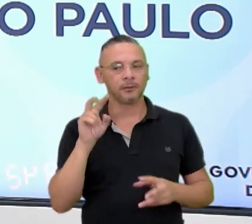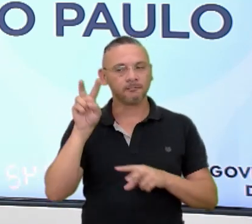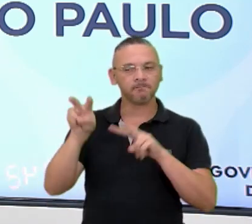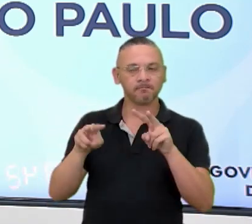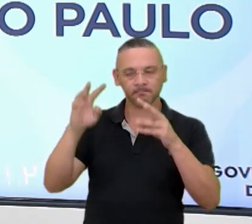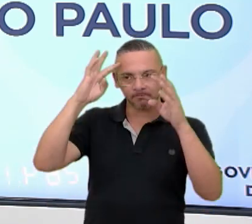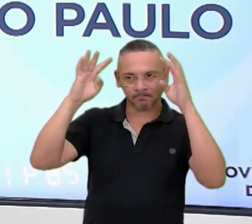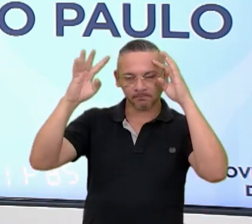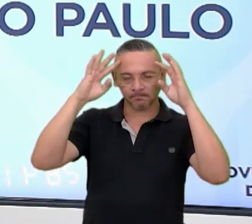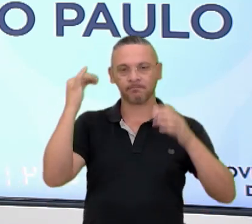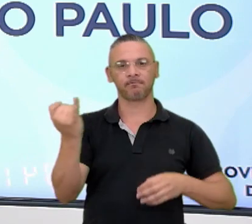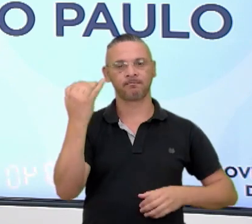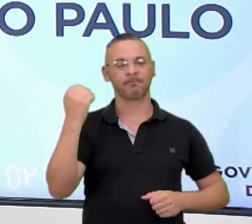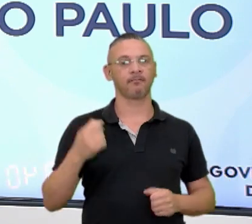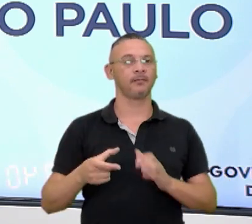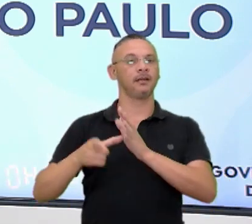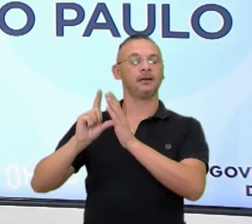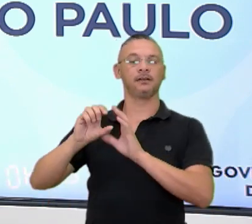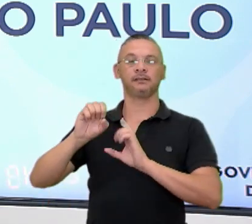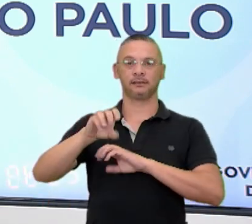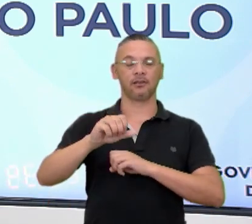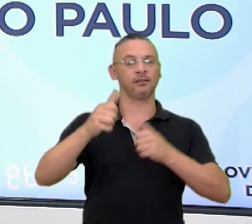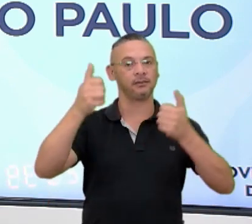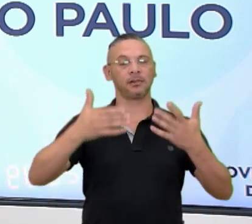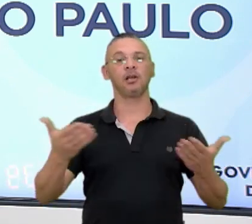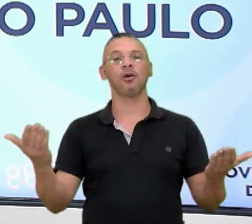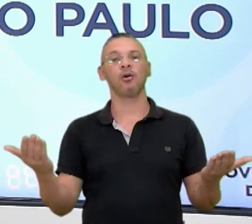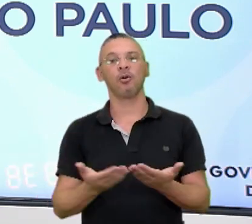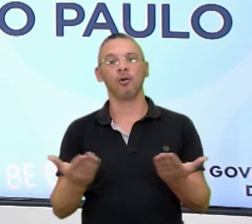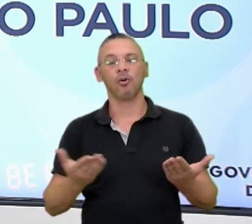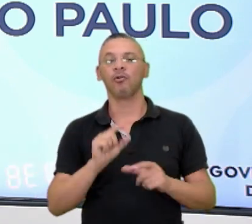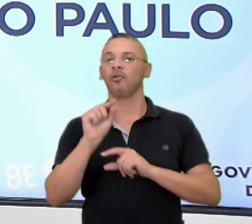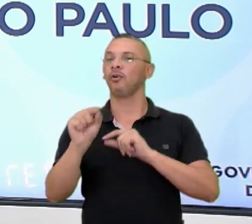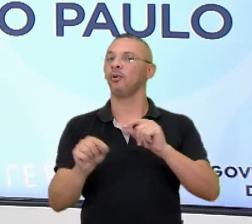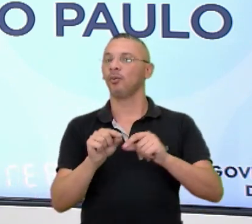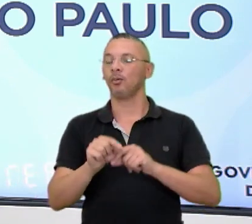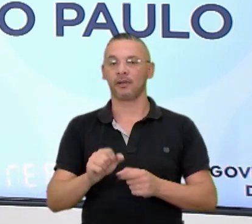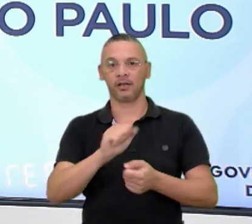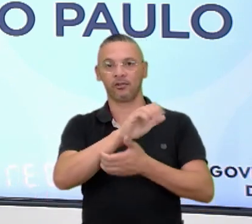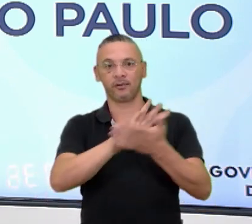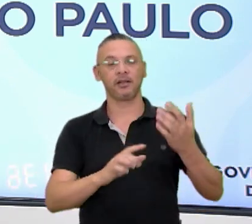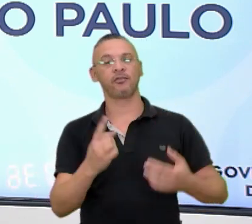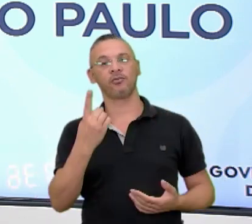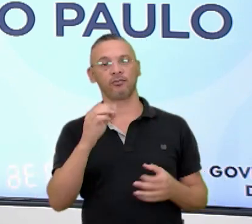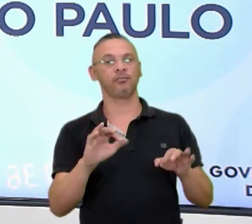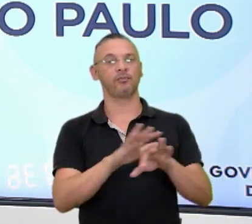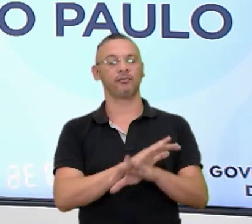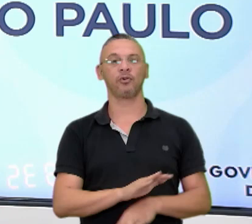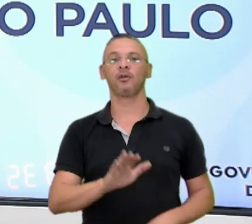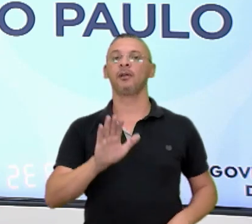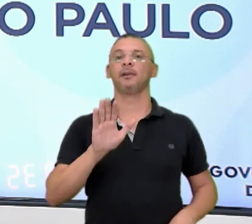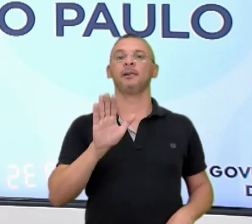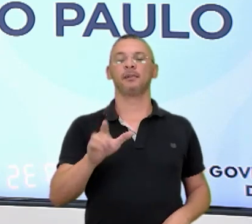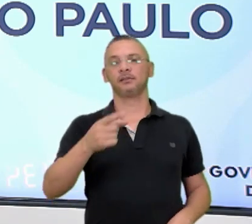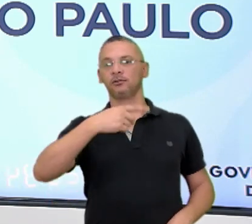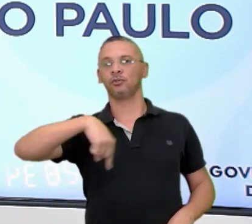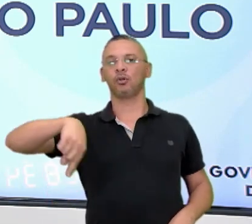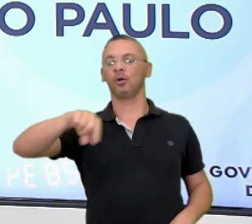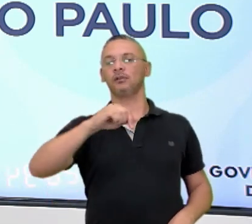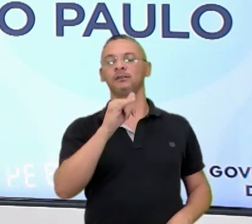Na última aula falamos sobre isso, mas hoje eu queria encerrar essa primeira atividade, mas nem de longe a